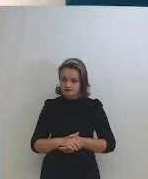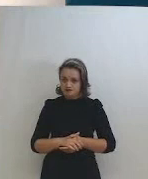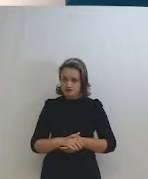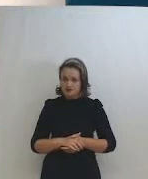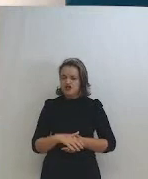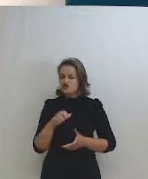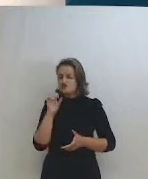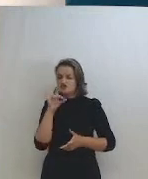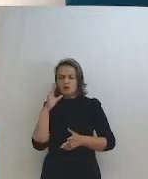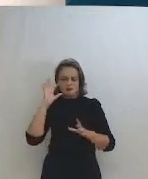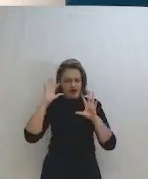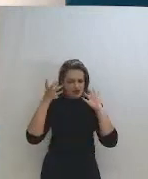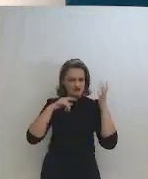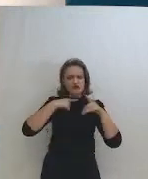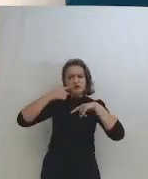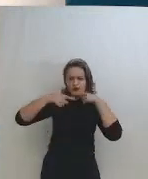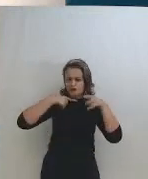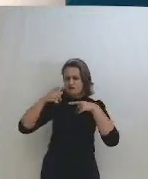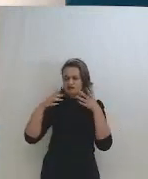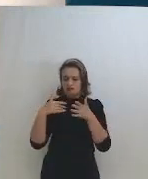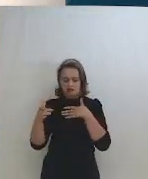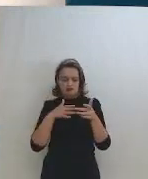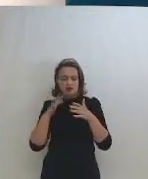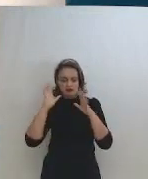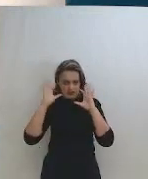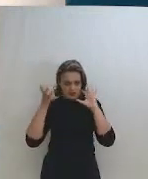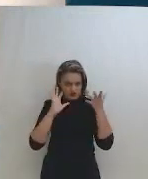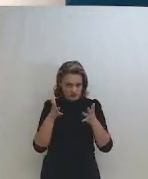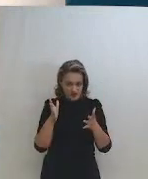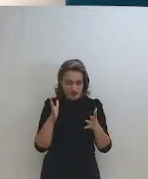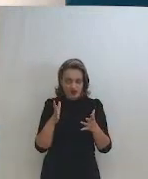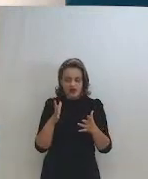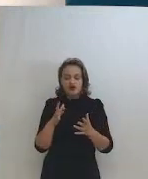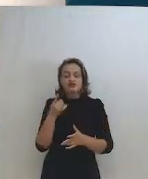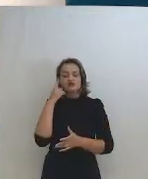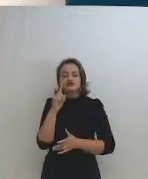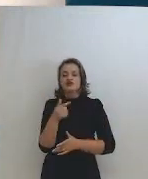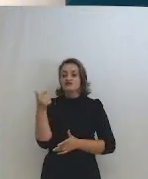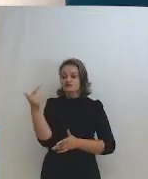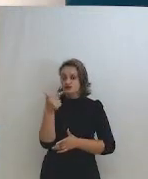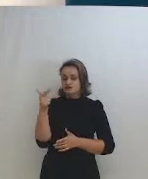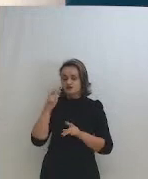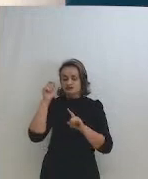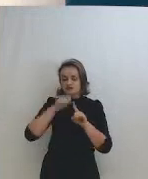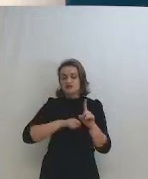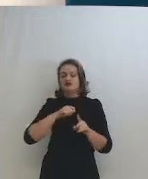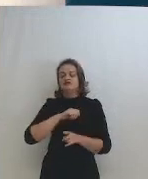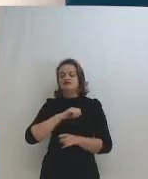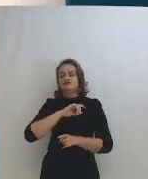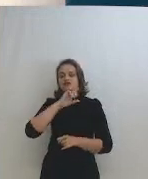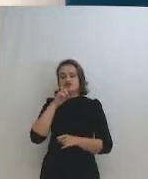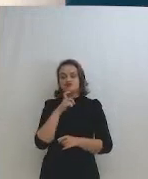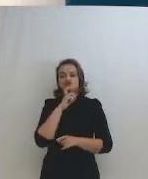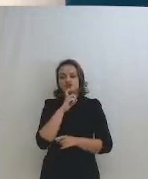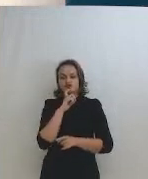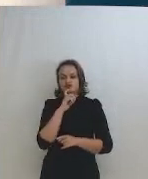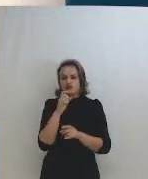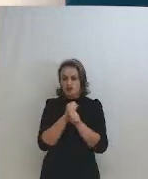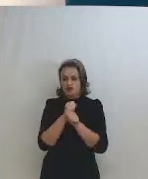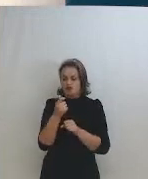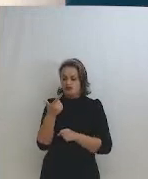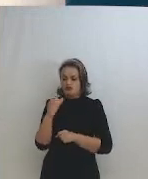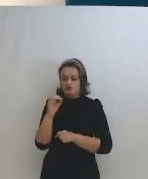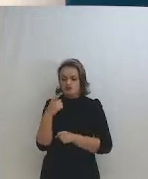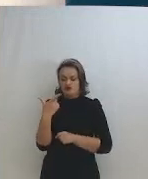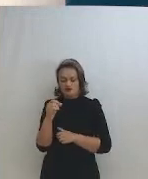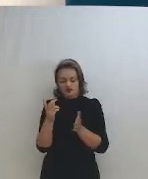dúvida perante esse Tribunal Superior, no dia 22 de 7 de 2020, as folhas de número